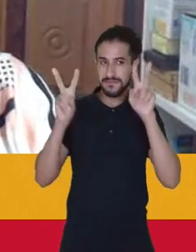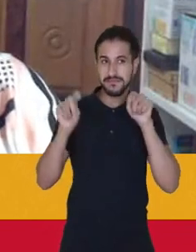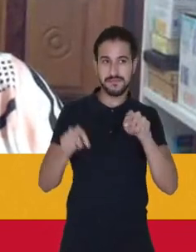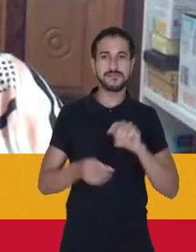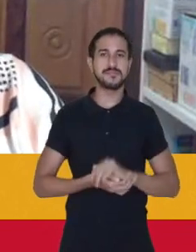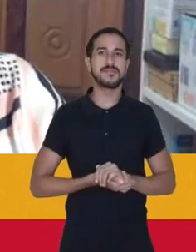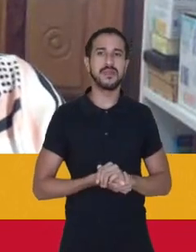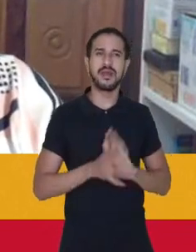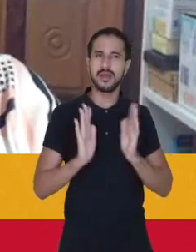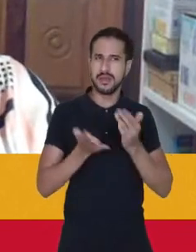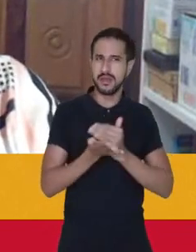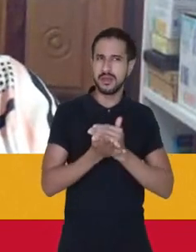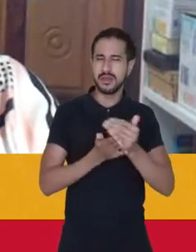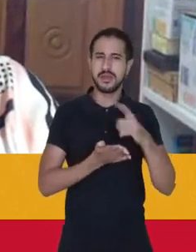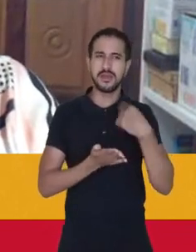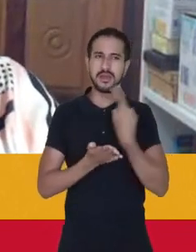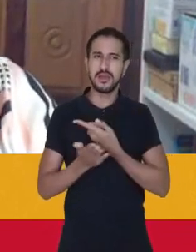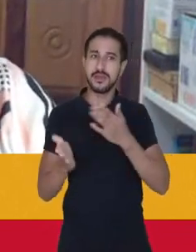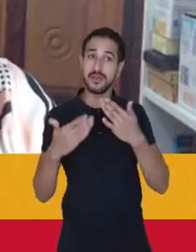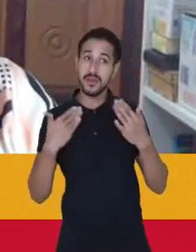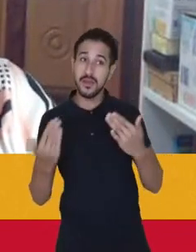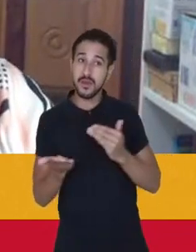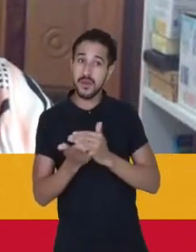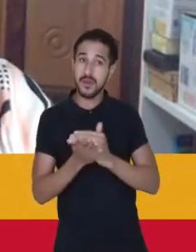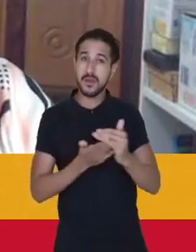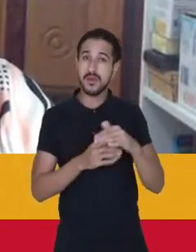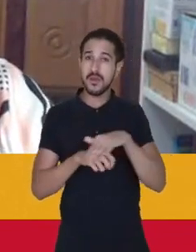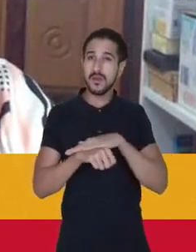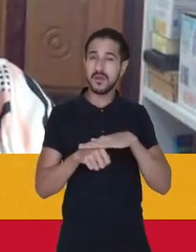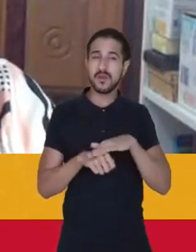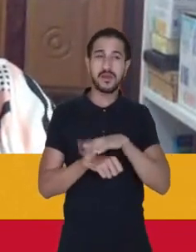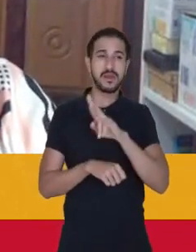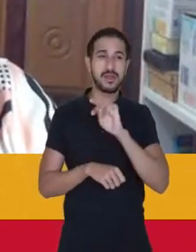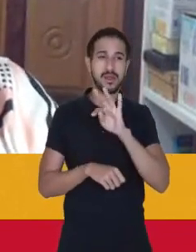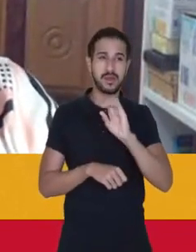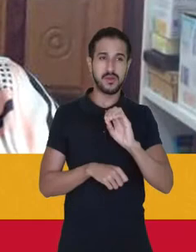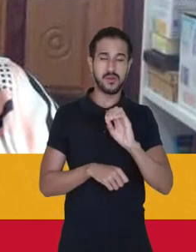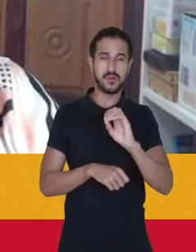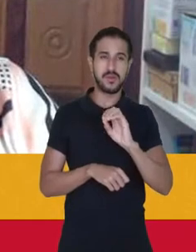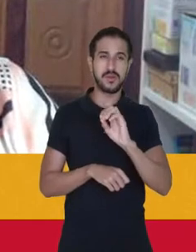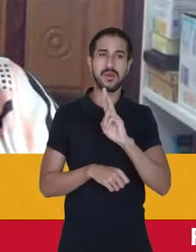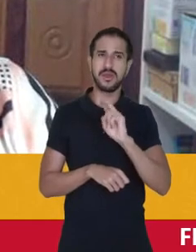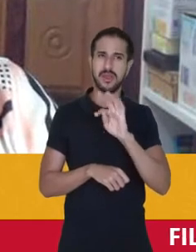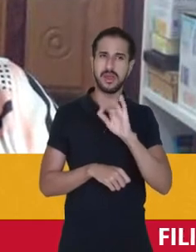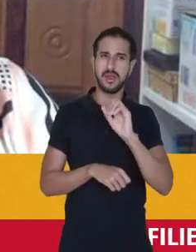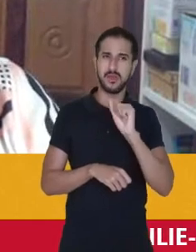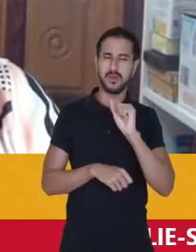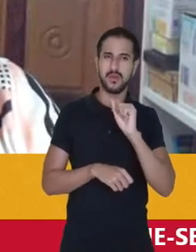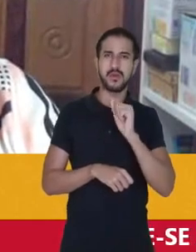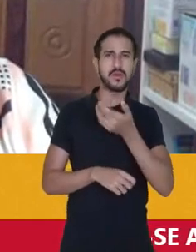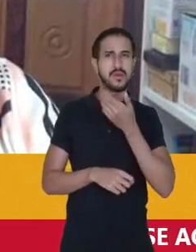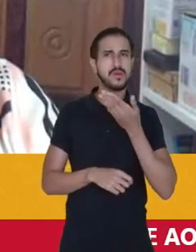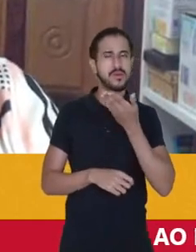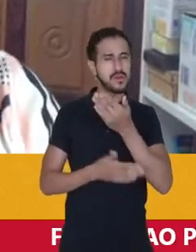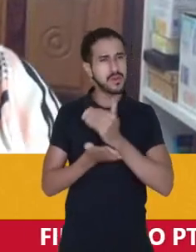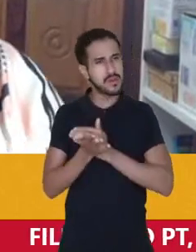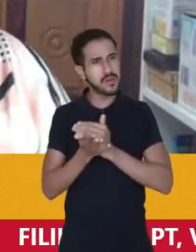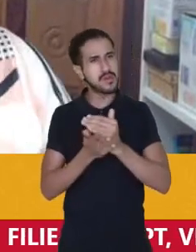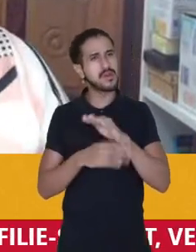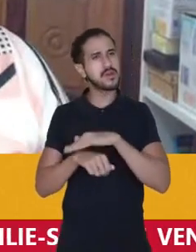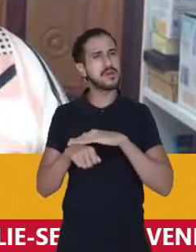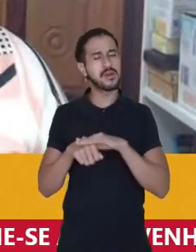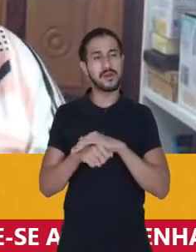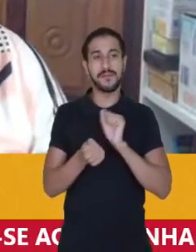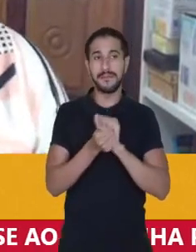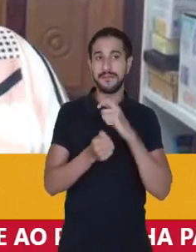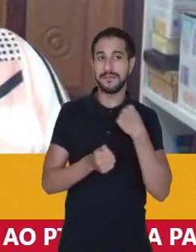E, já começando com a nossa conversa, eu vou começar a conversar primeiro com o Renato. Então, Renato, eu queria que você conversasse conosco